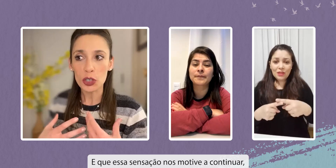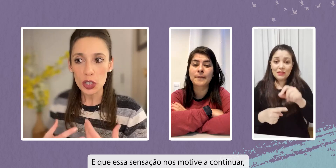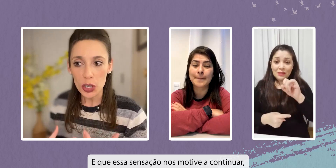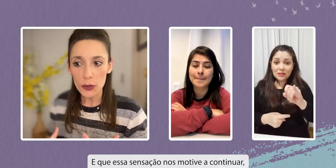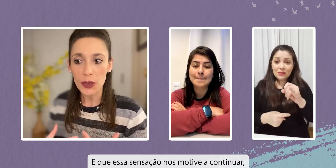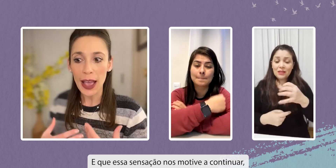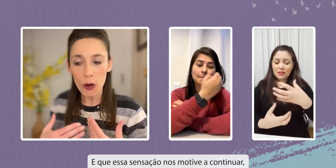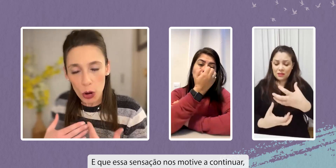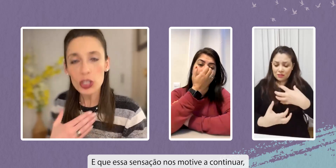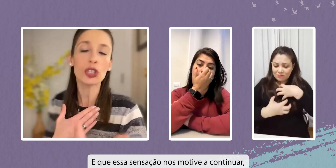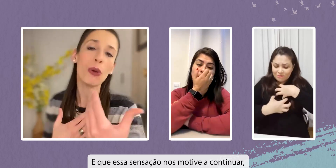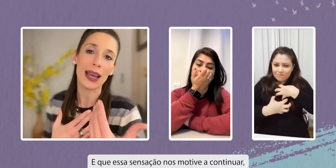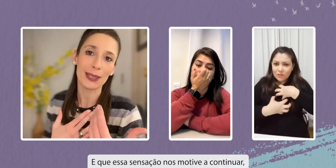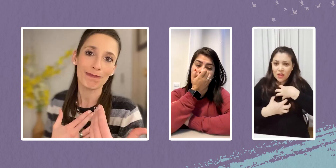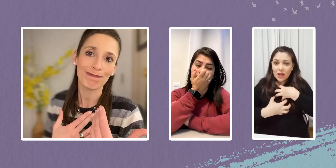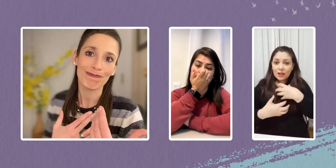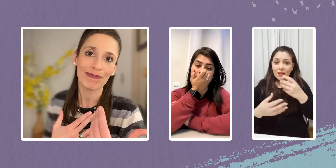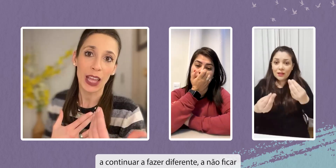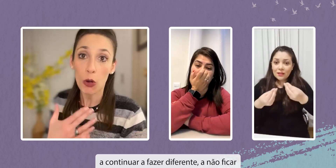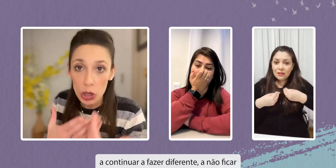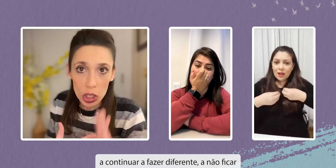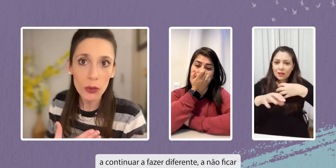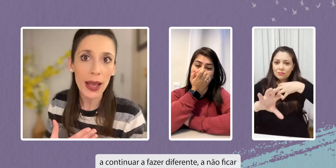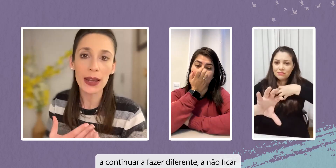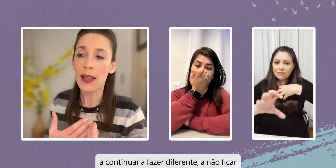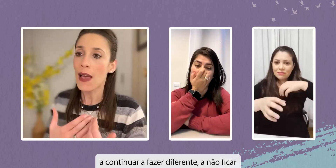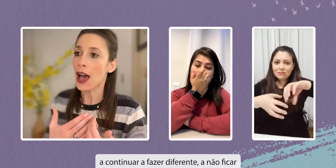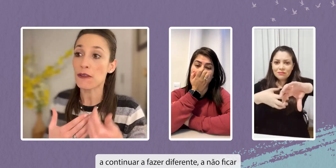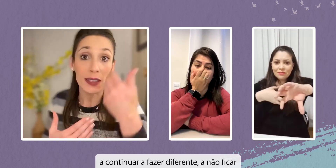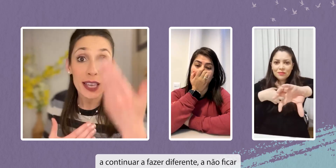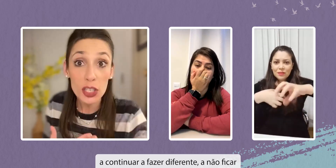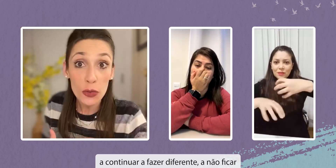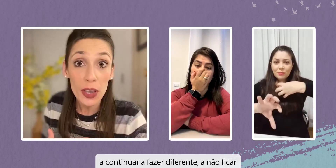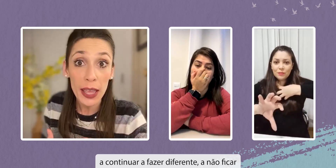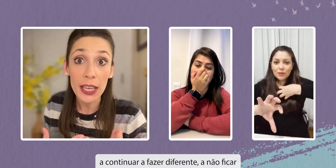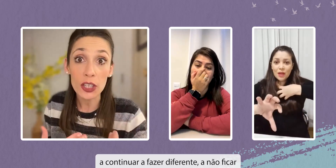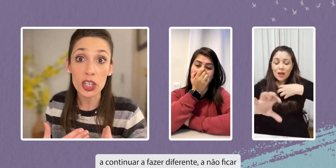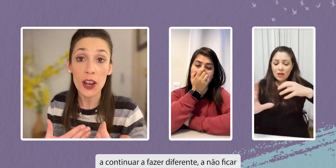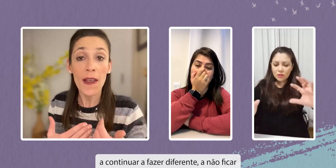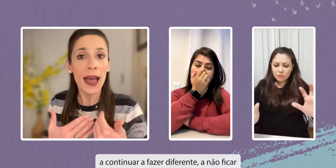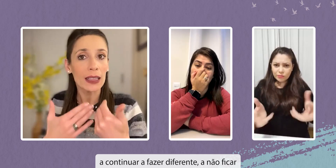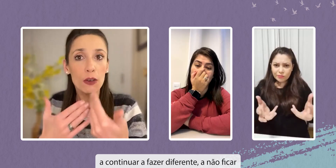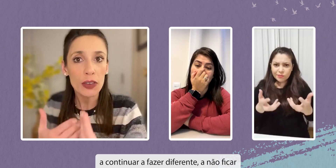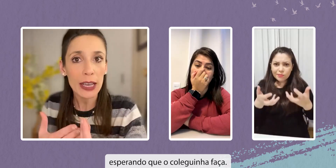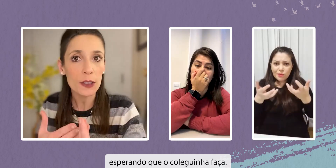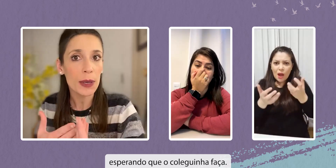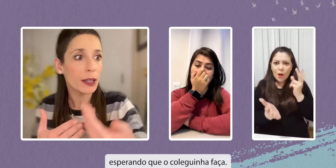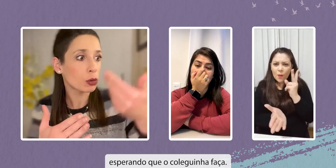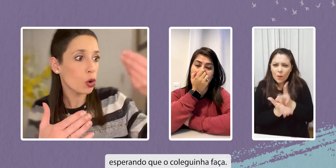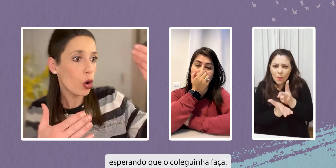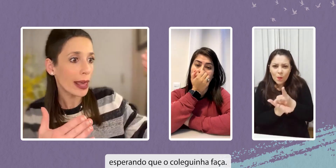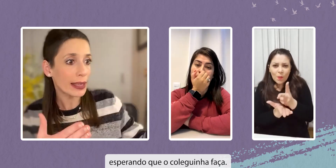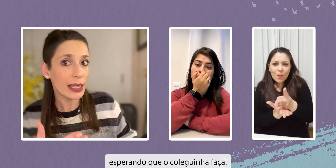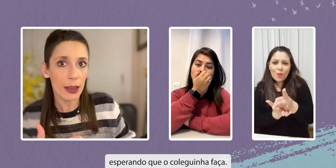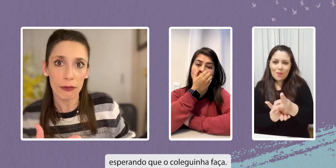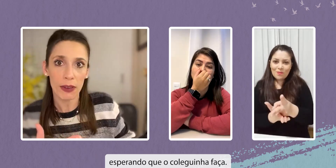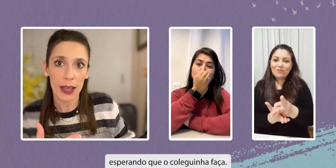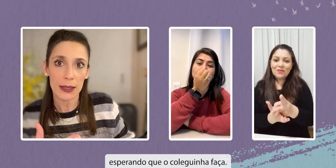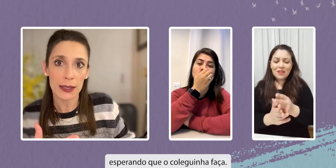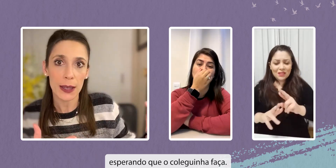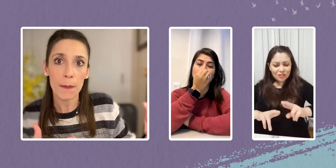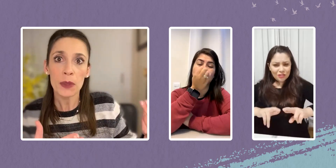nos motive a continuar, a fazer diferente, a não ficar esperando que o